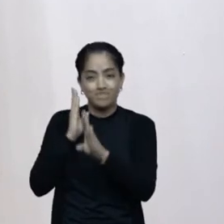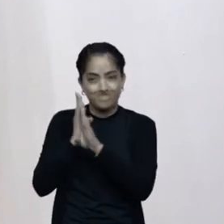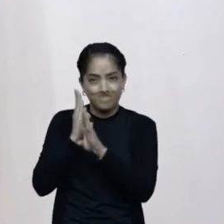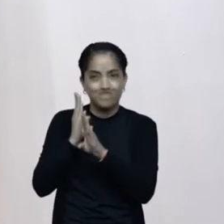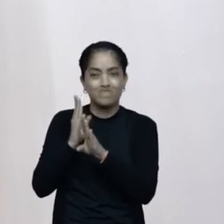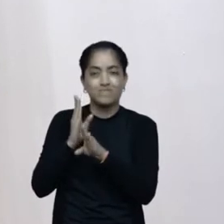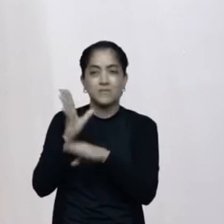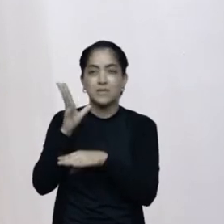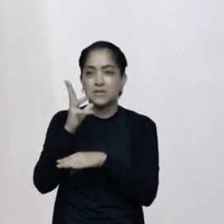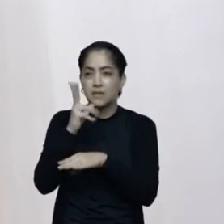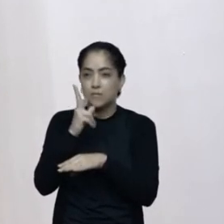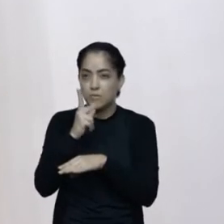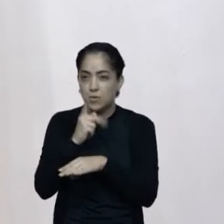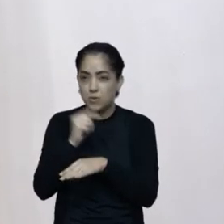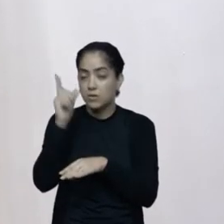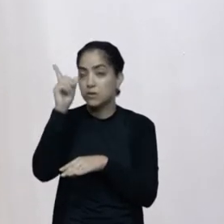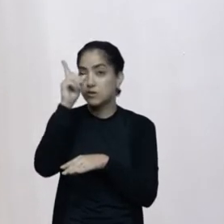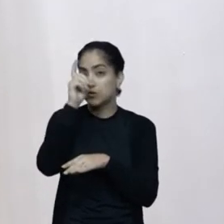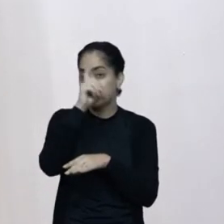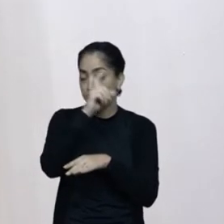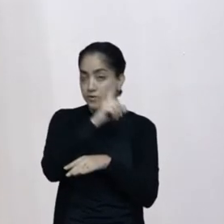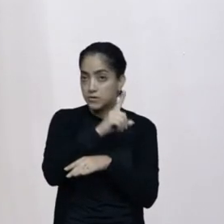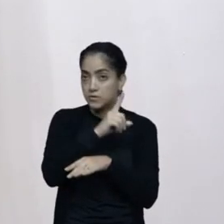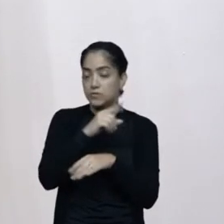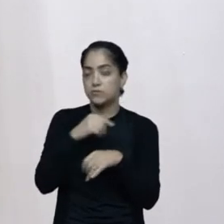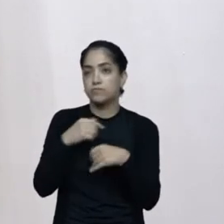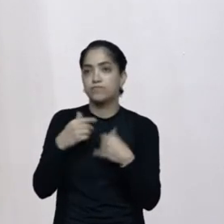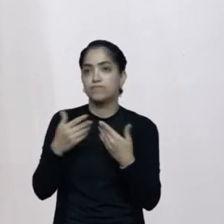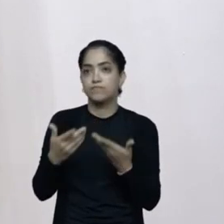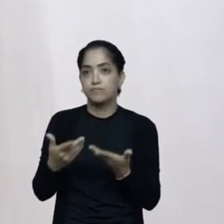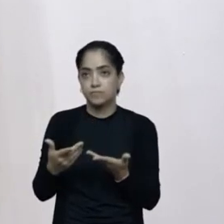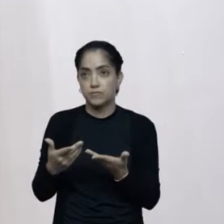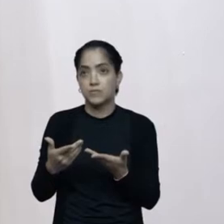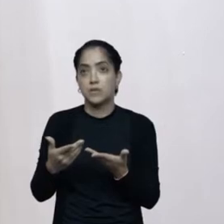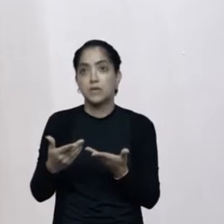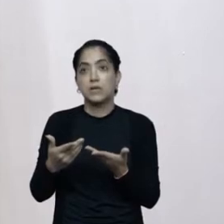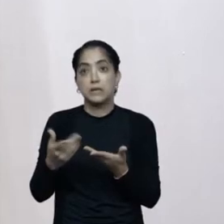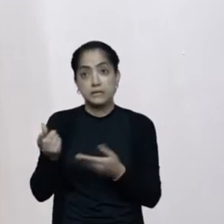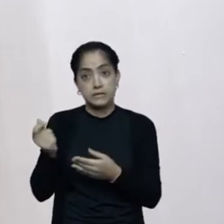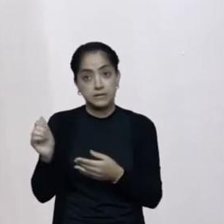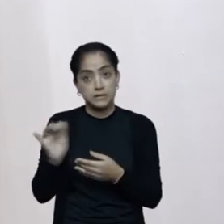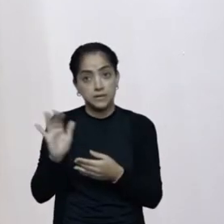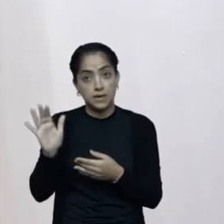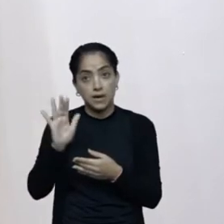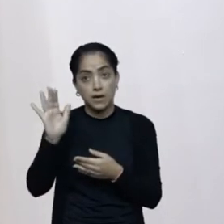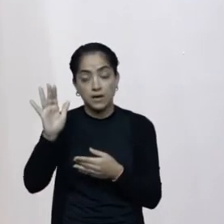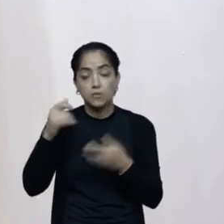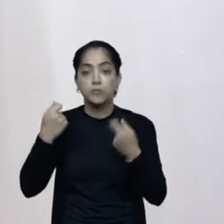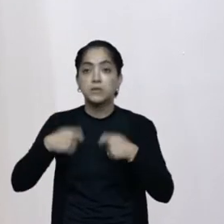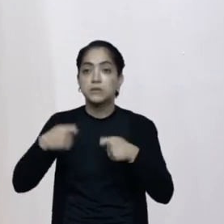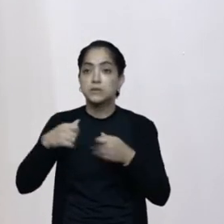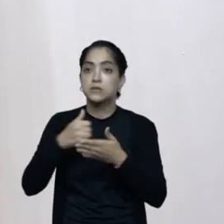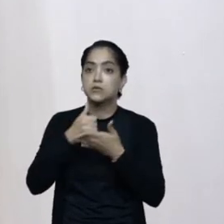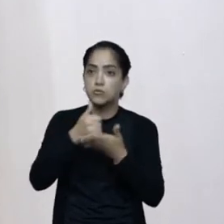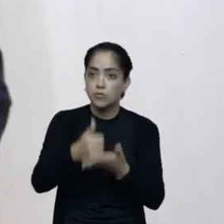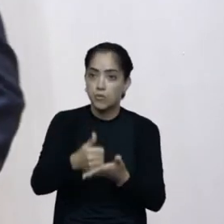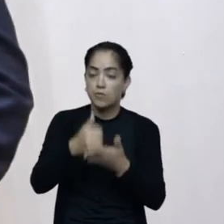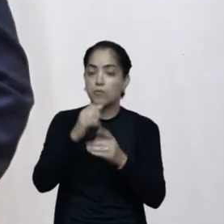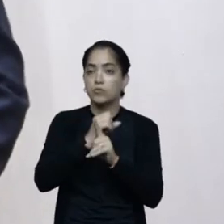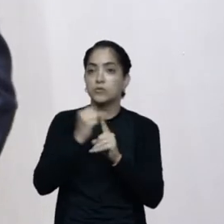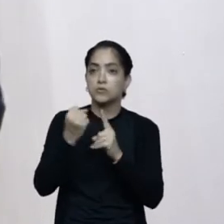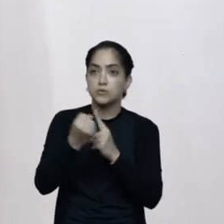demora, é difícil e é custoso. Precisa ter o apoio da